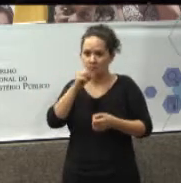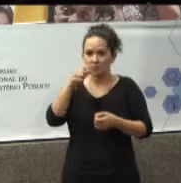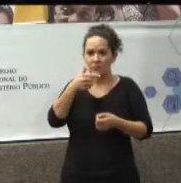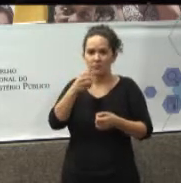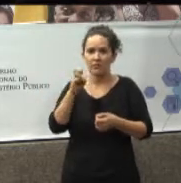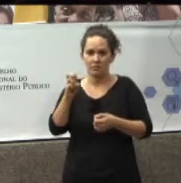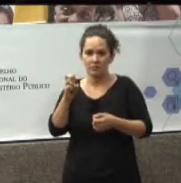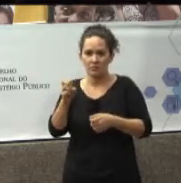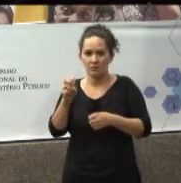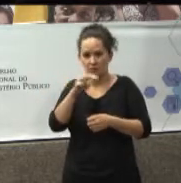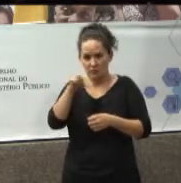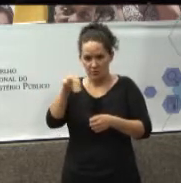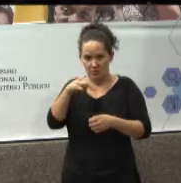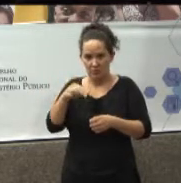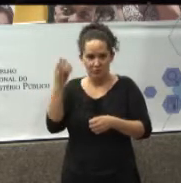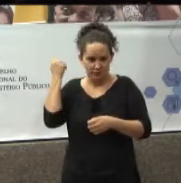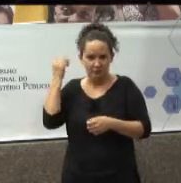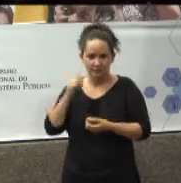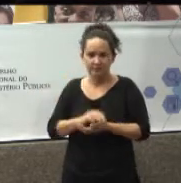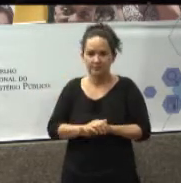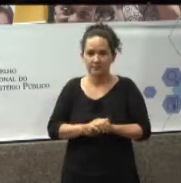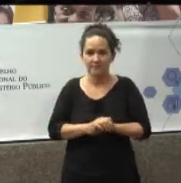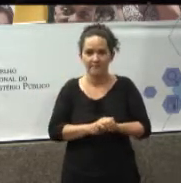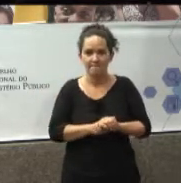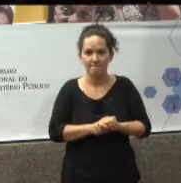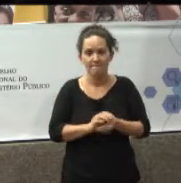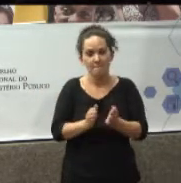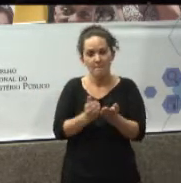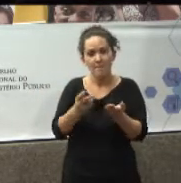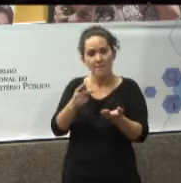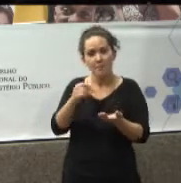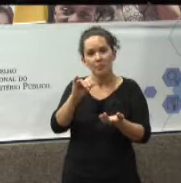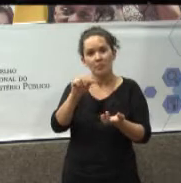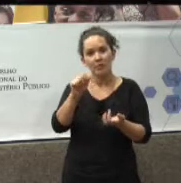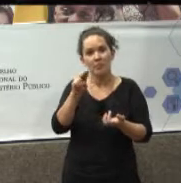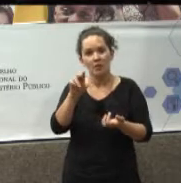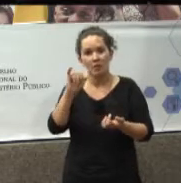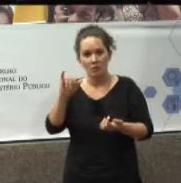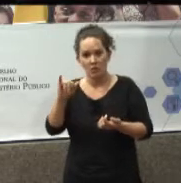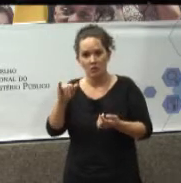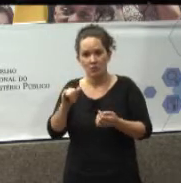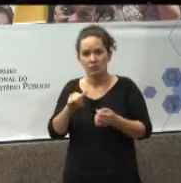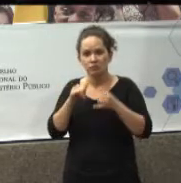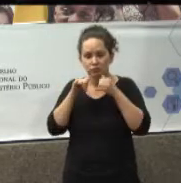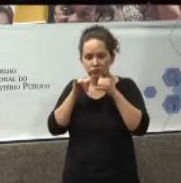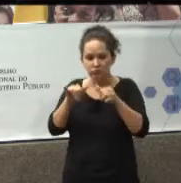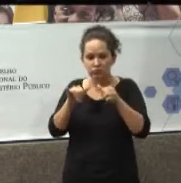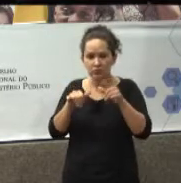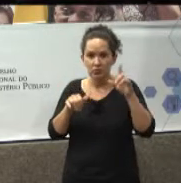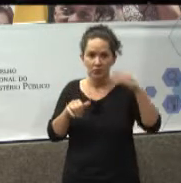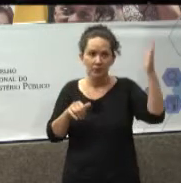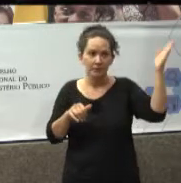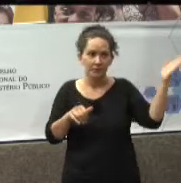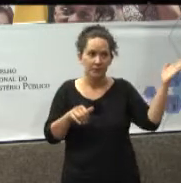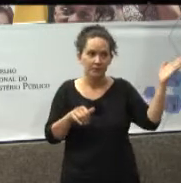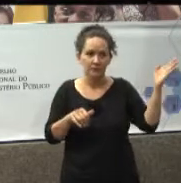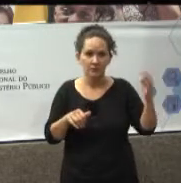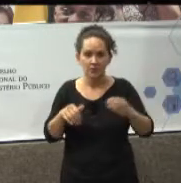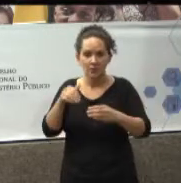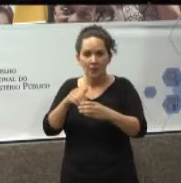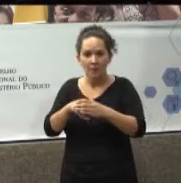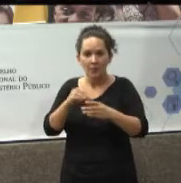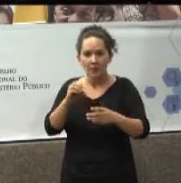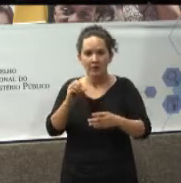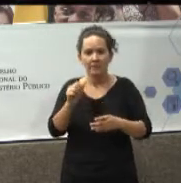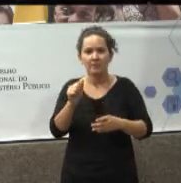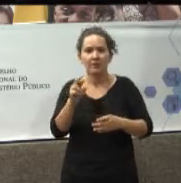passado a à revista piauí publicou esse esta matéria por dentro do cartel dos